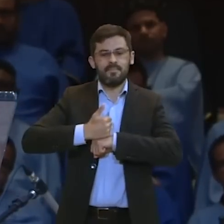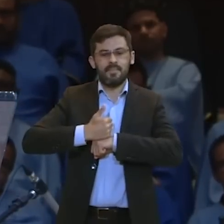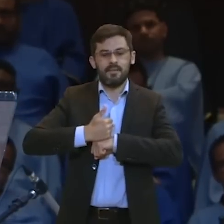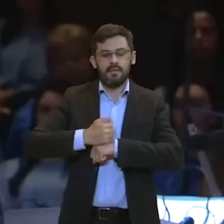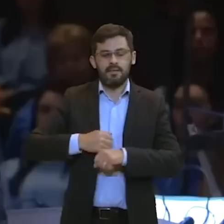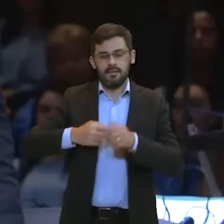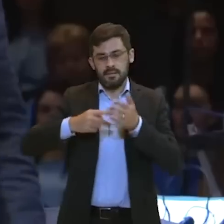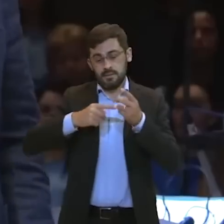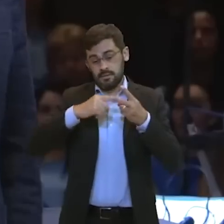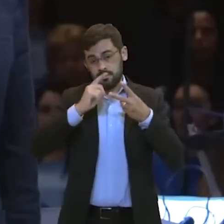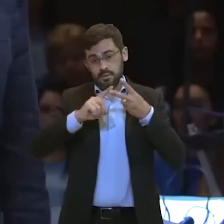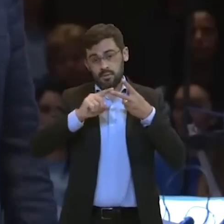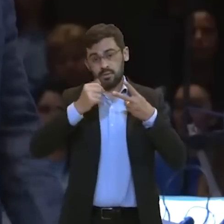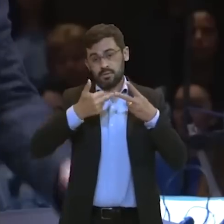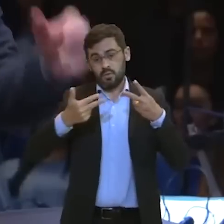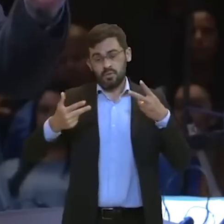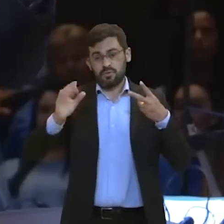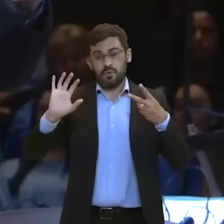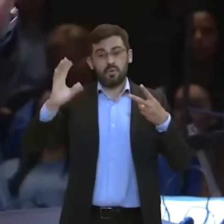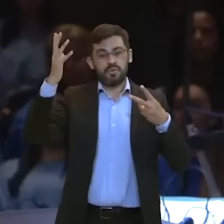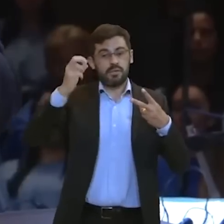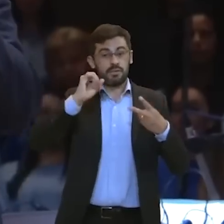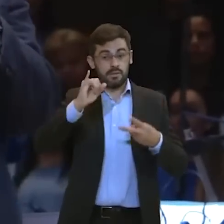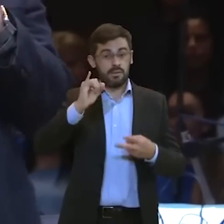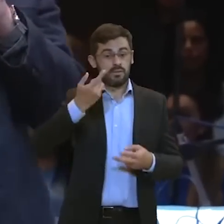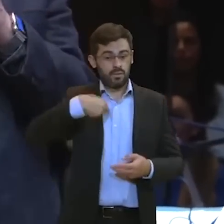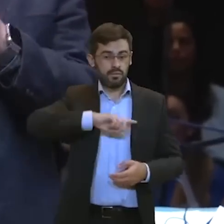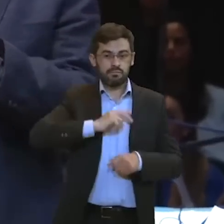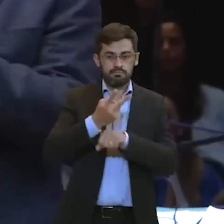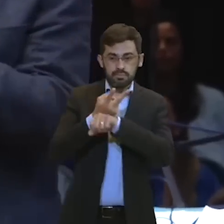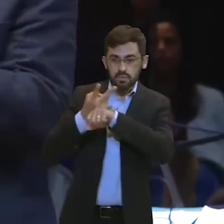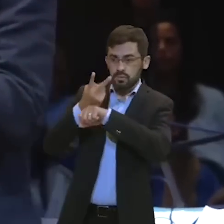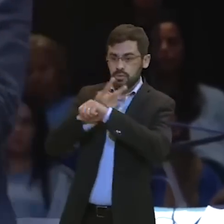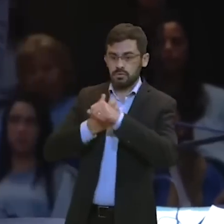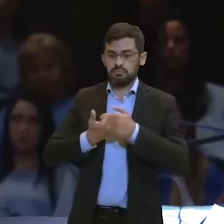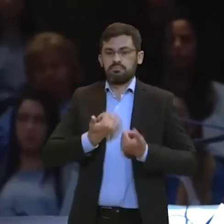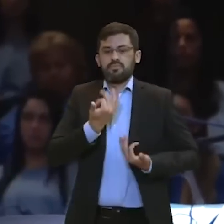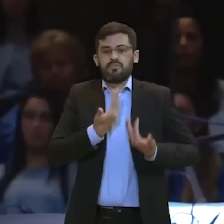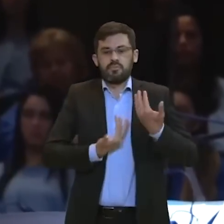Segunda coisa que vai acontecer, se a gente está buscando um avivamento,